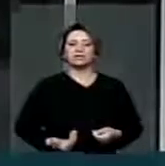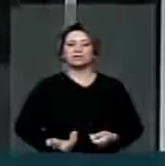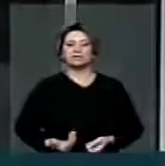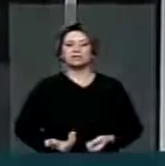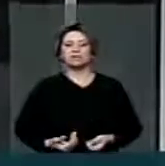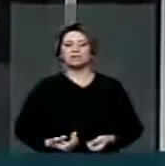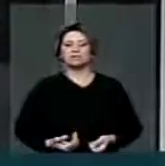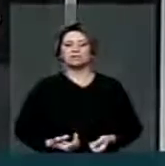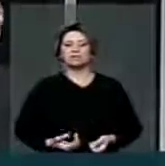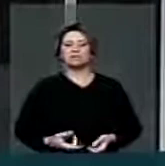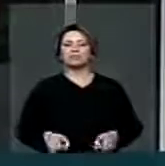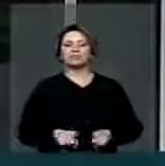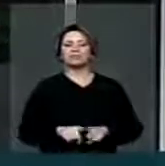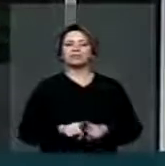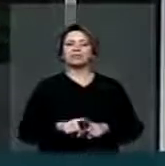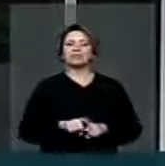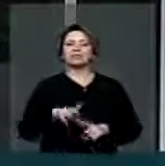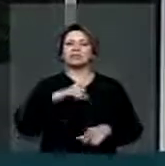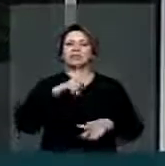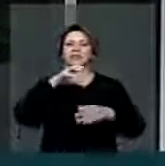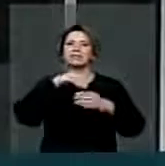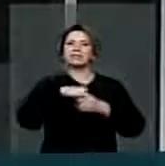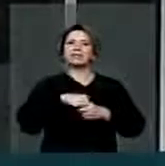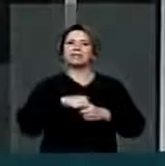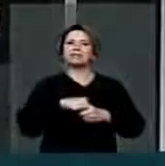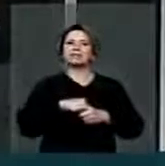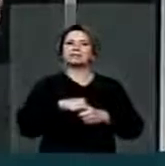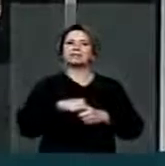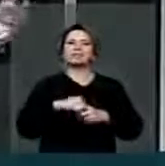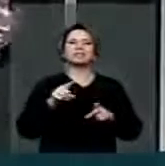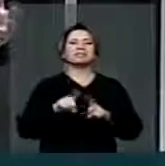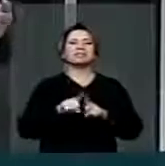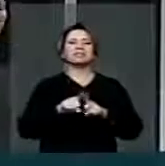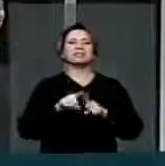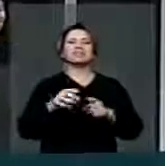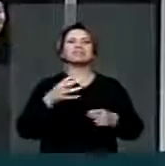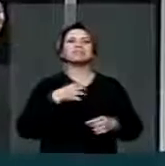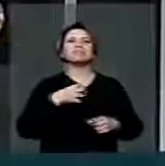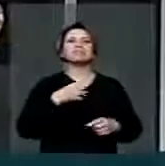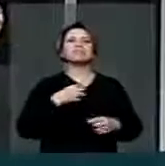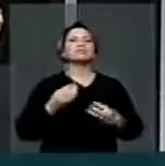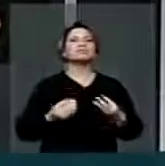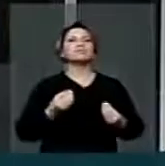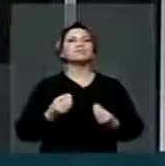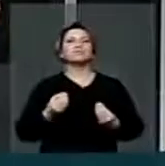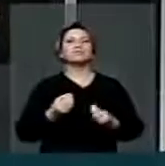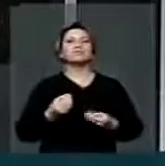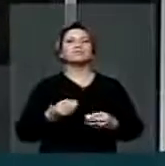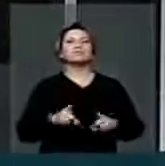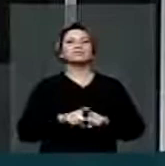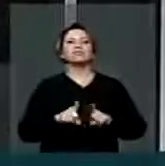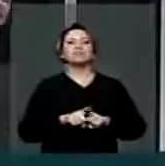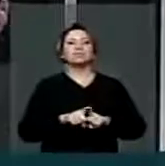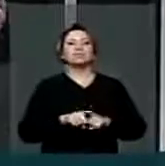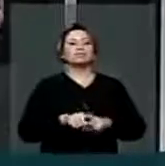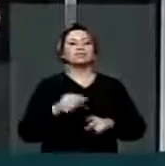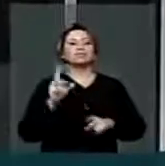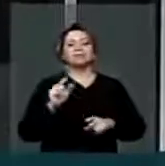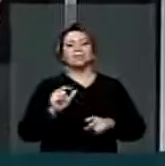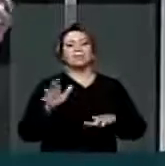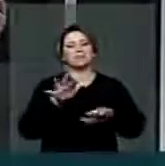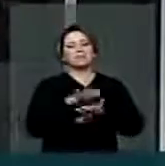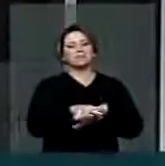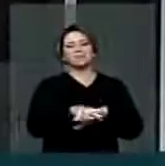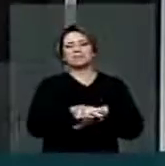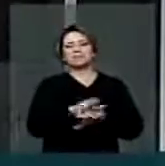que tem na sua gênese a incapacidade de ser um sistema inclusivo. Muito